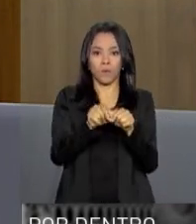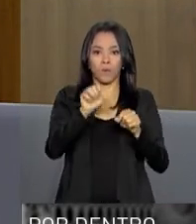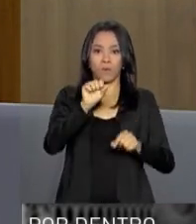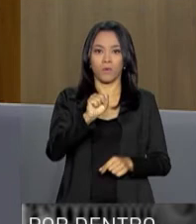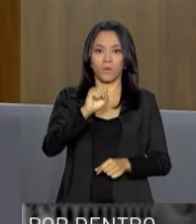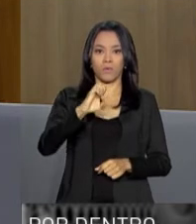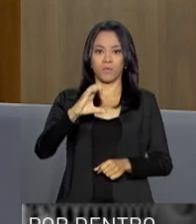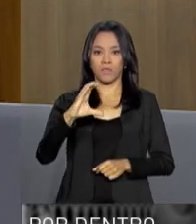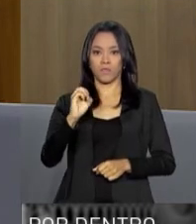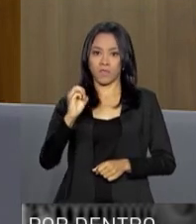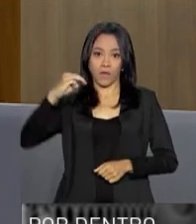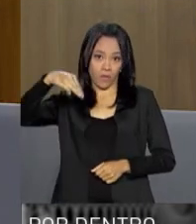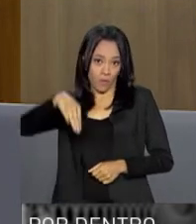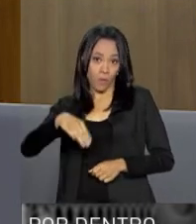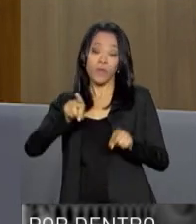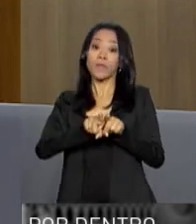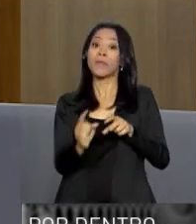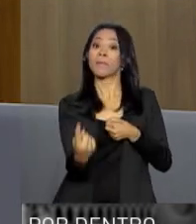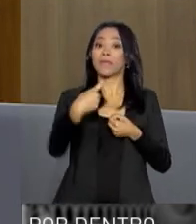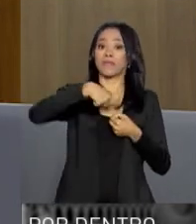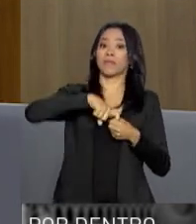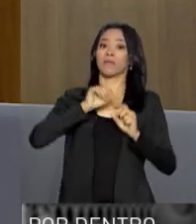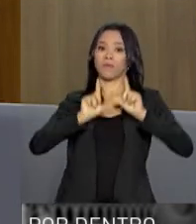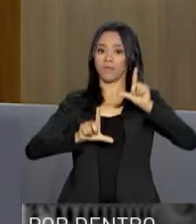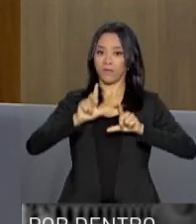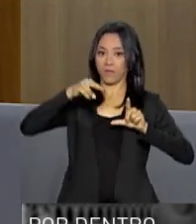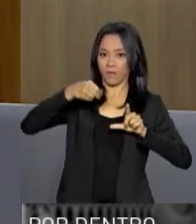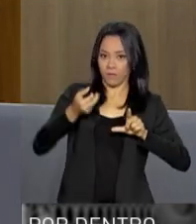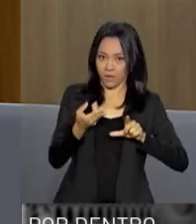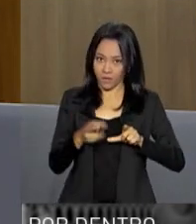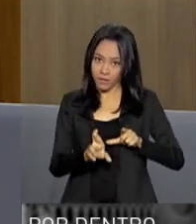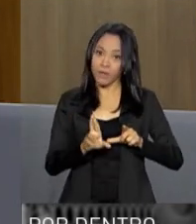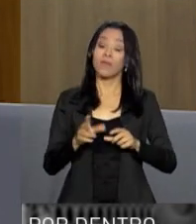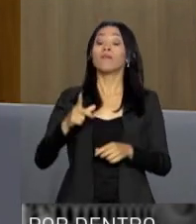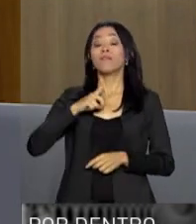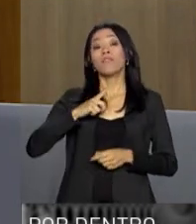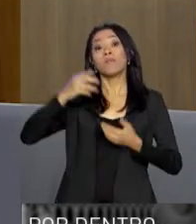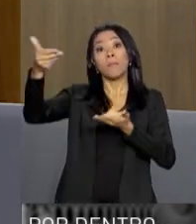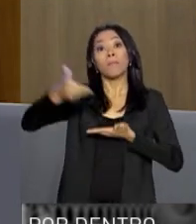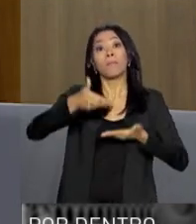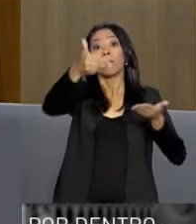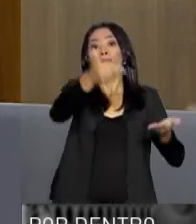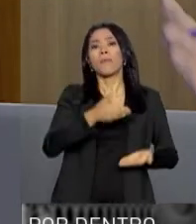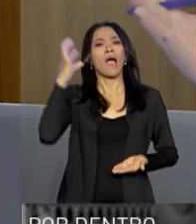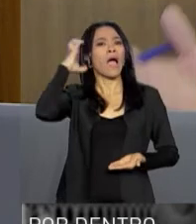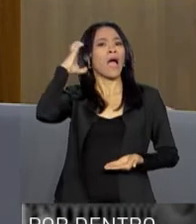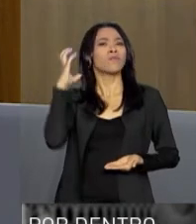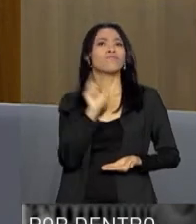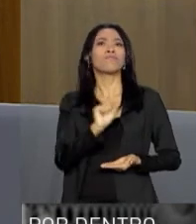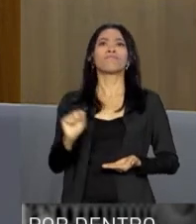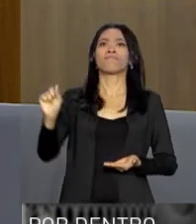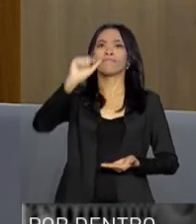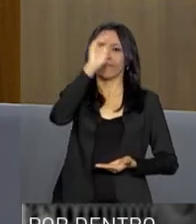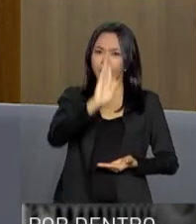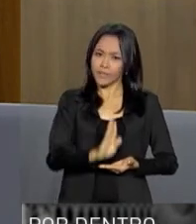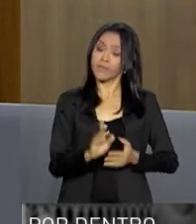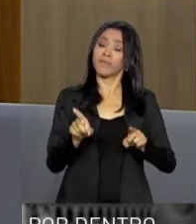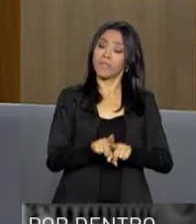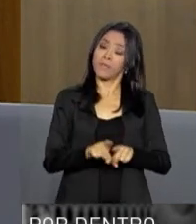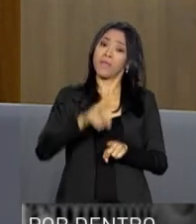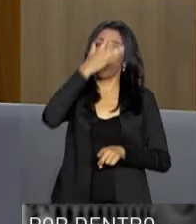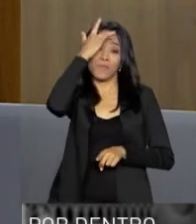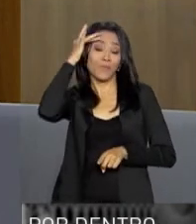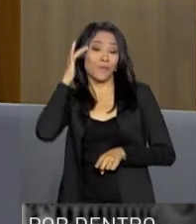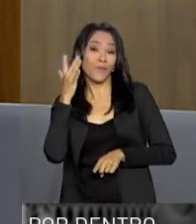da presidência da república em parceria com a nbr teremos a participação de emissoras de rádio de todo o país e também de ouvintes e internautas